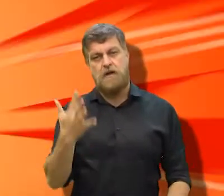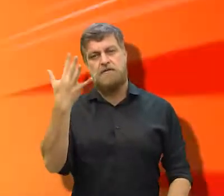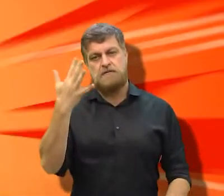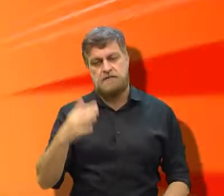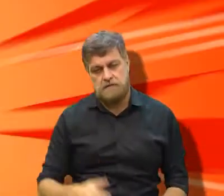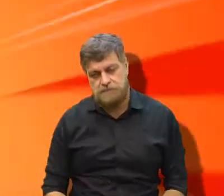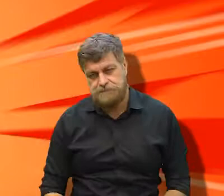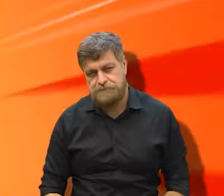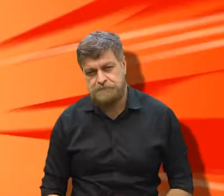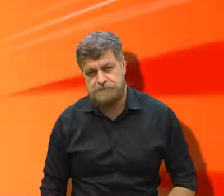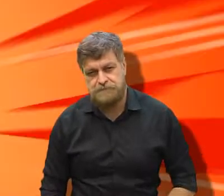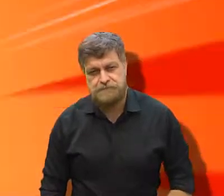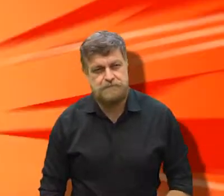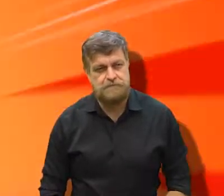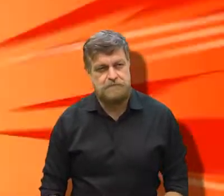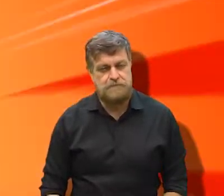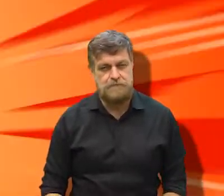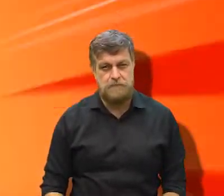que aconteceu.